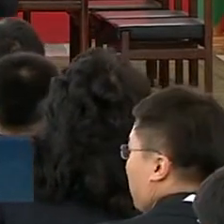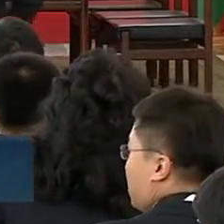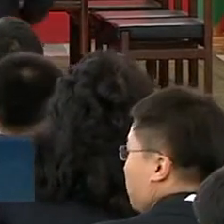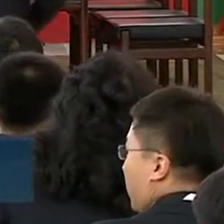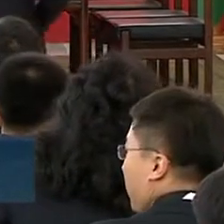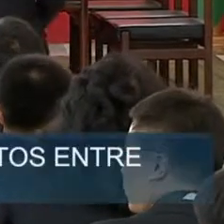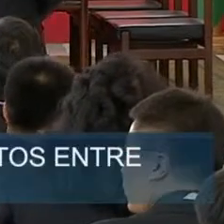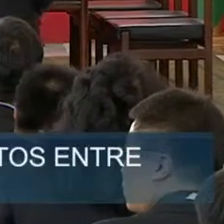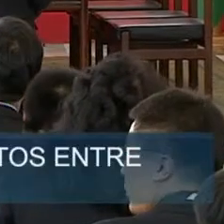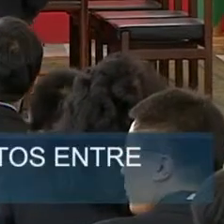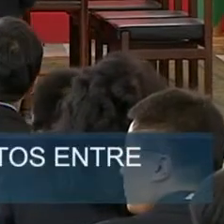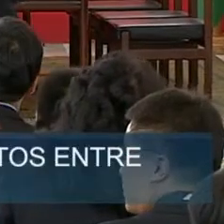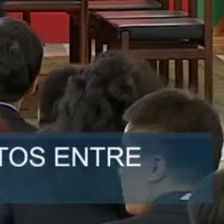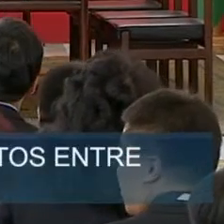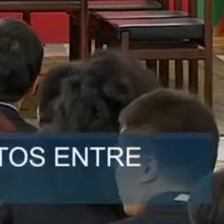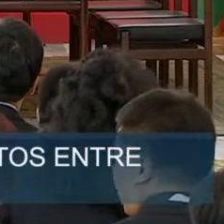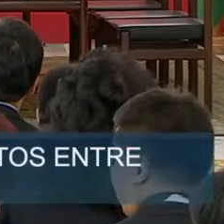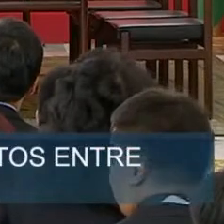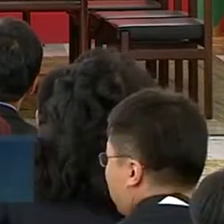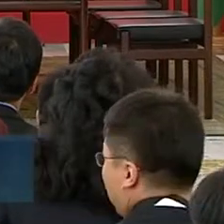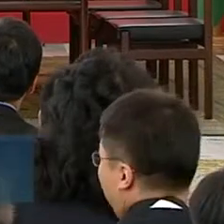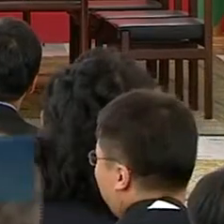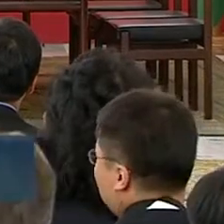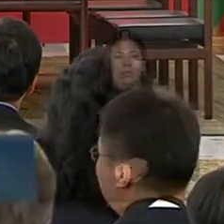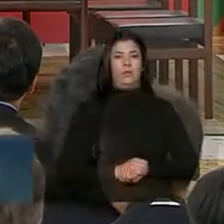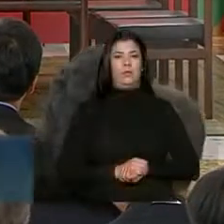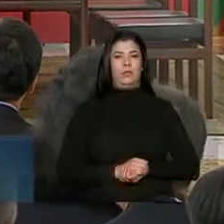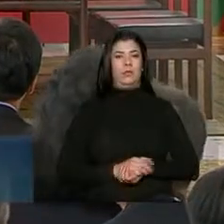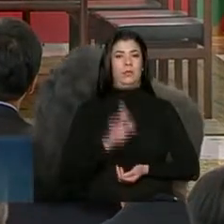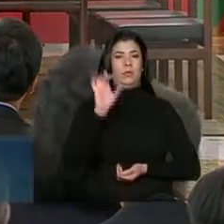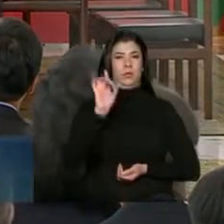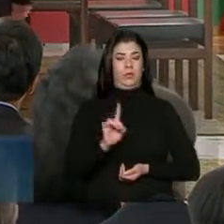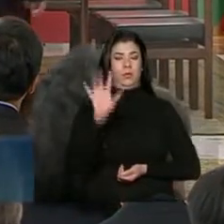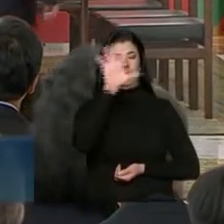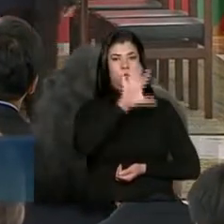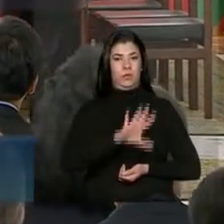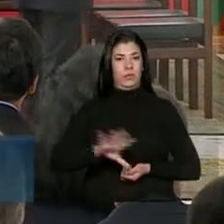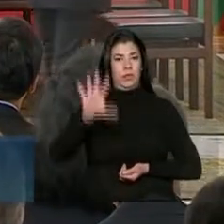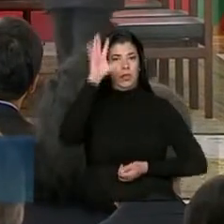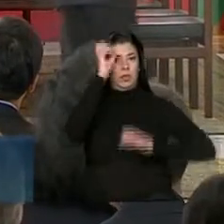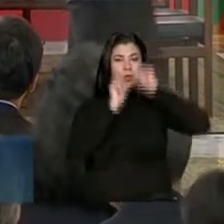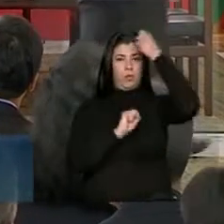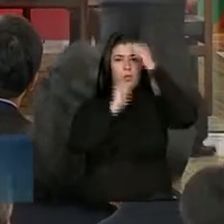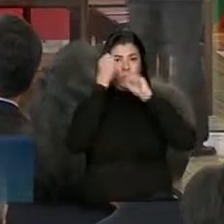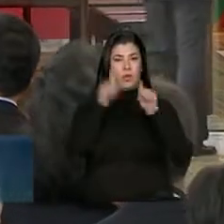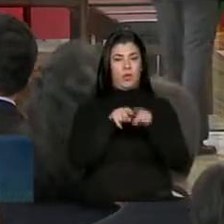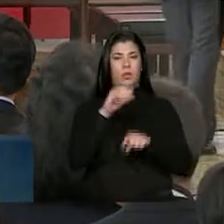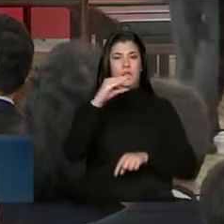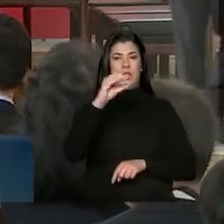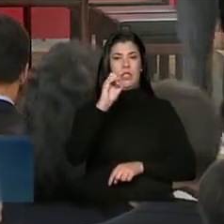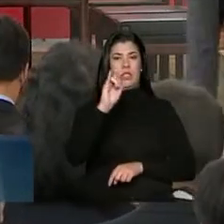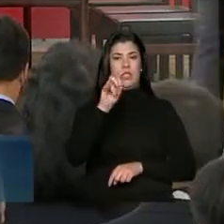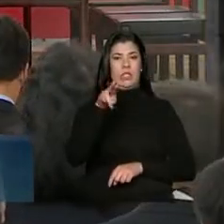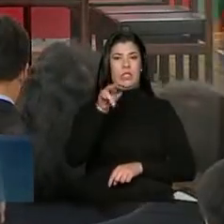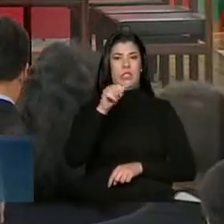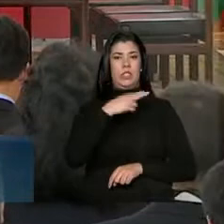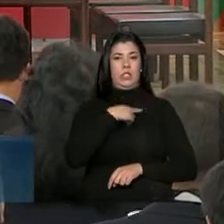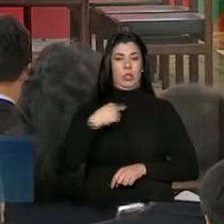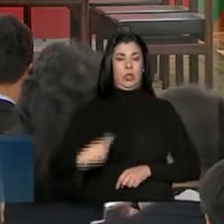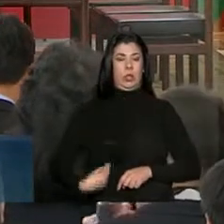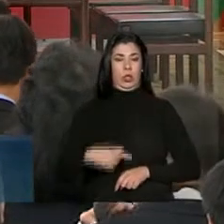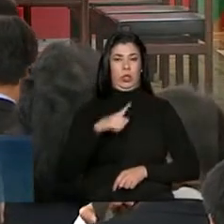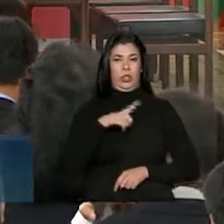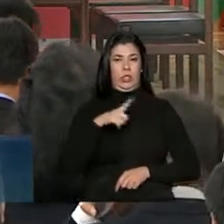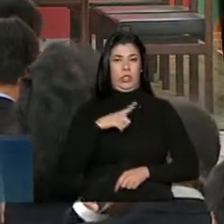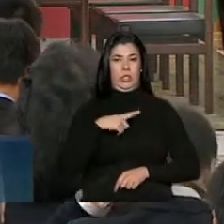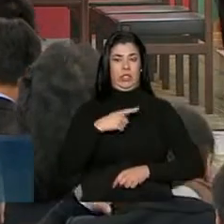Diretor de Administração Nacional de Ciência, Tecnologia e Indústria para a Defesa Nacional da China, Xiu Dazi, e o ministro